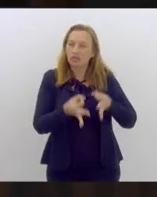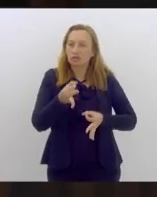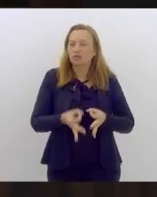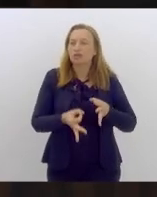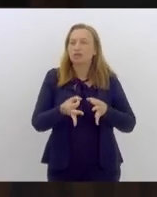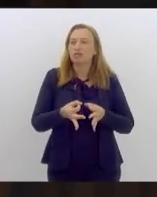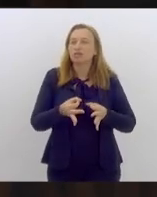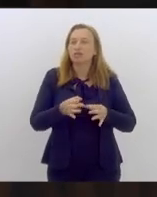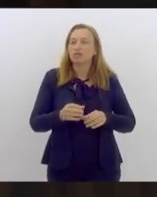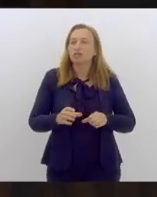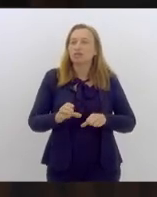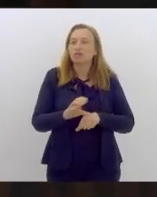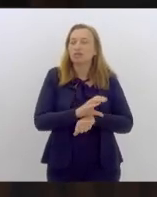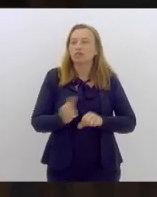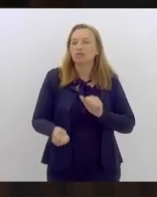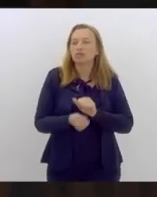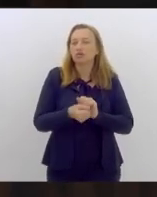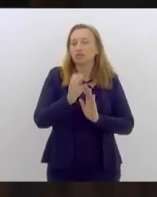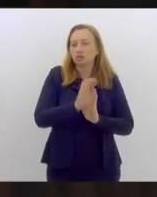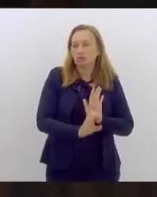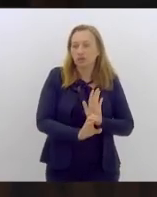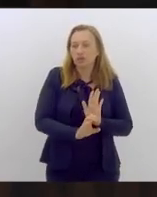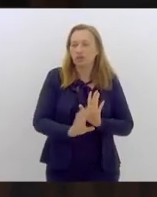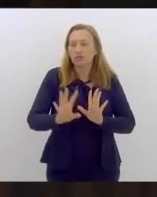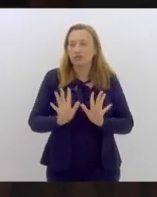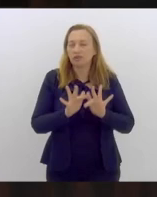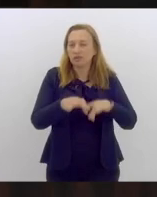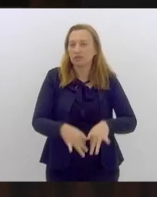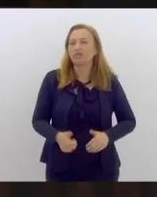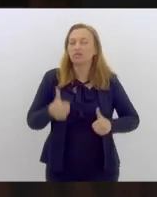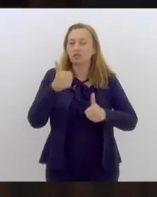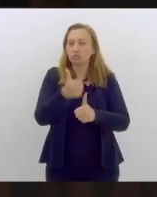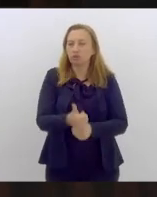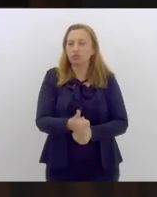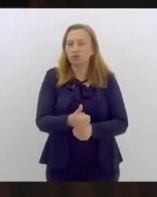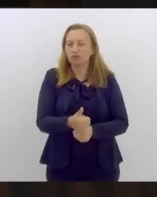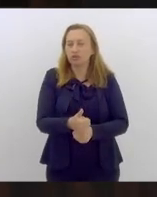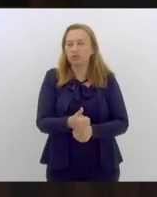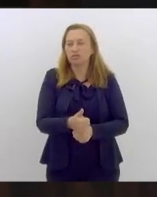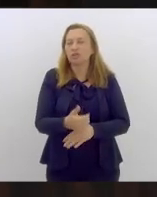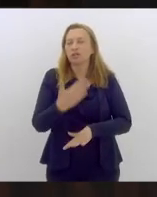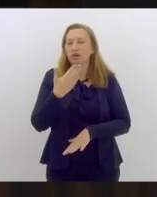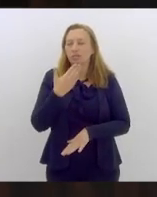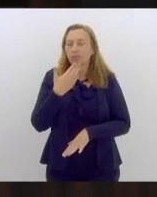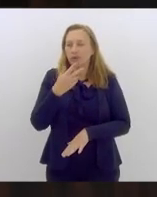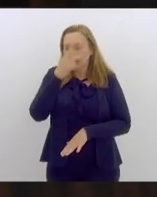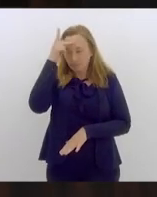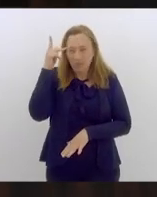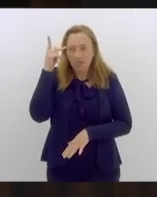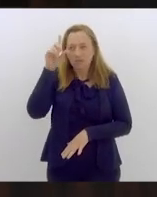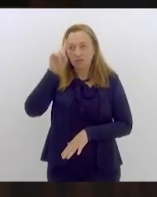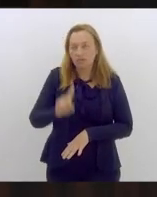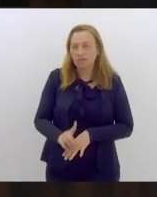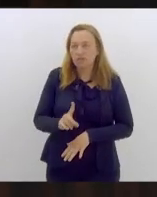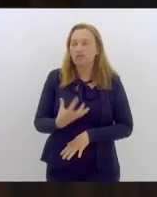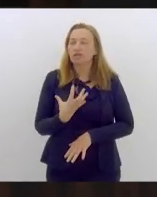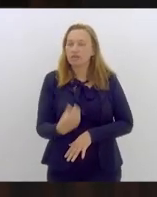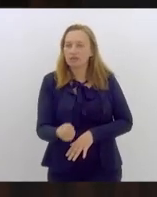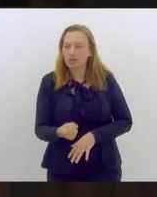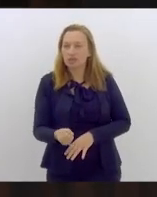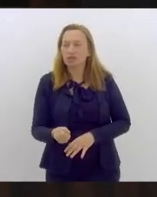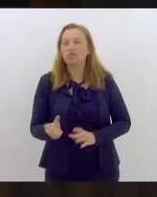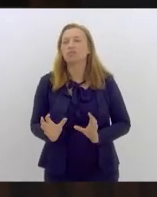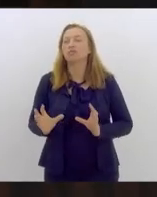pela constitucionalidade com emenda, concluindo por substitutivo. Da pessoa com deficiência, favorável, com